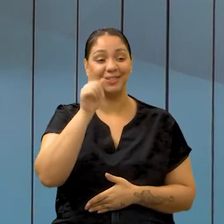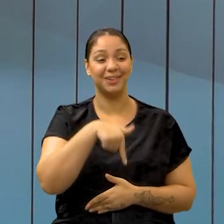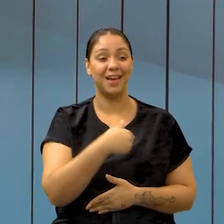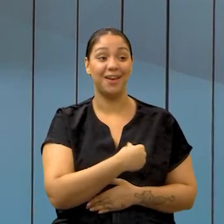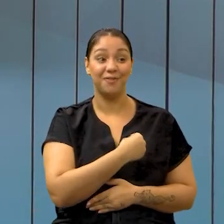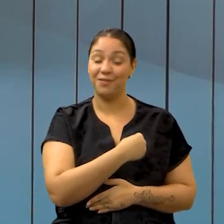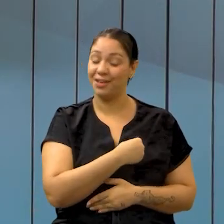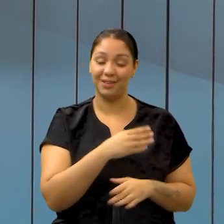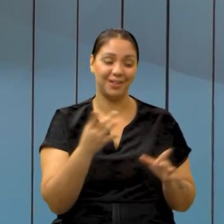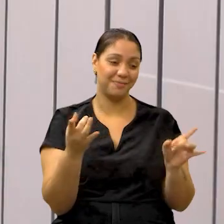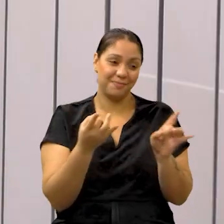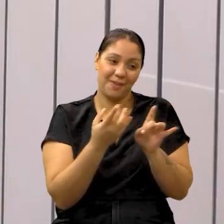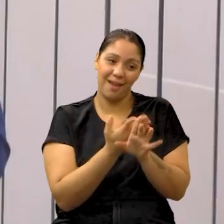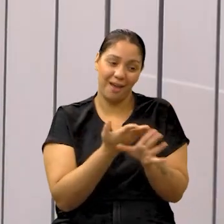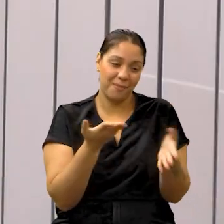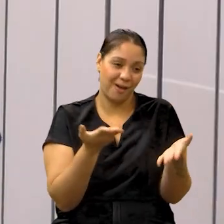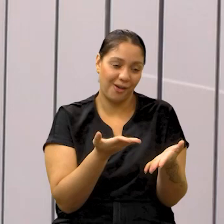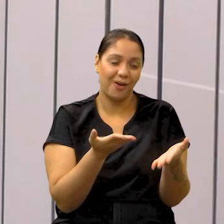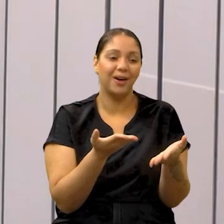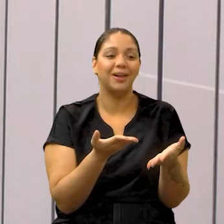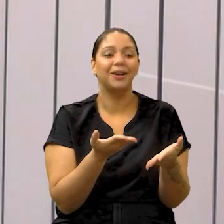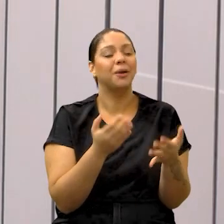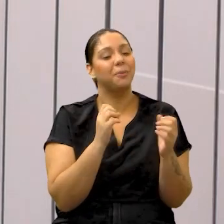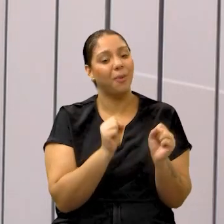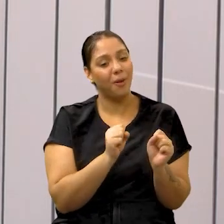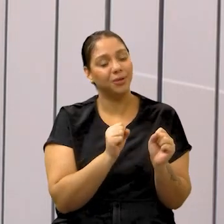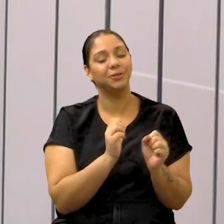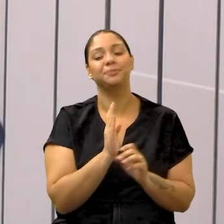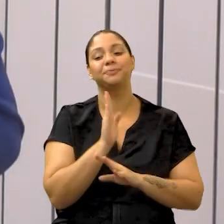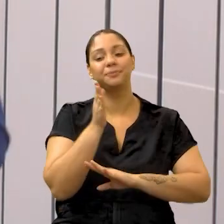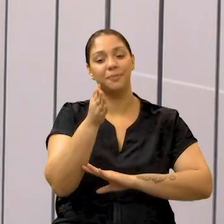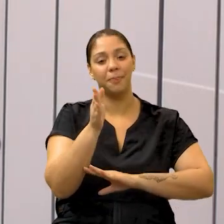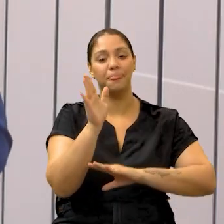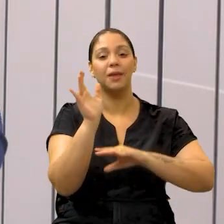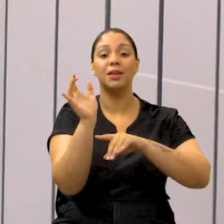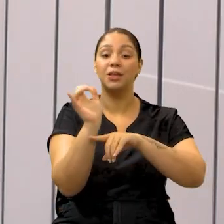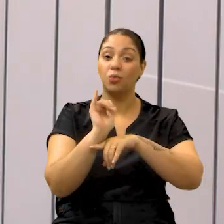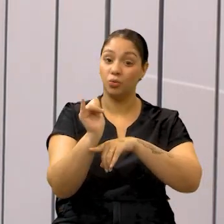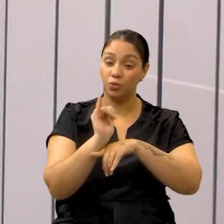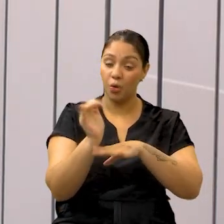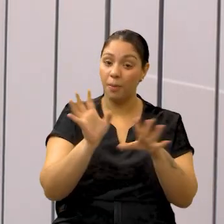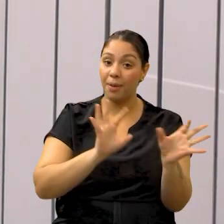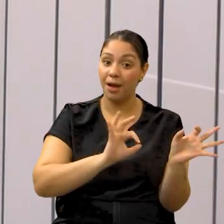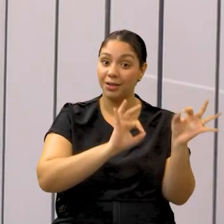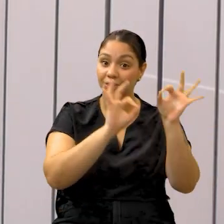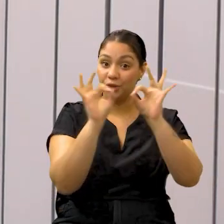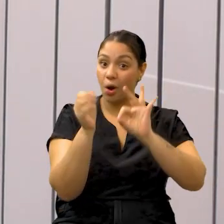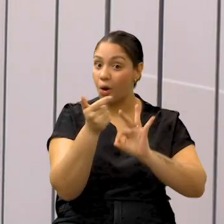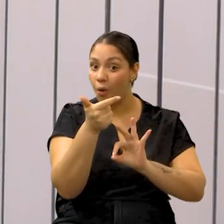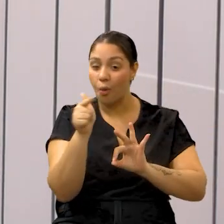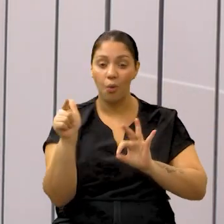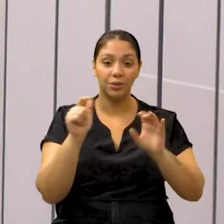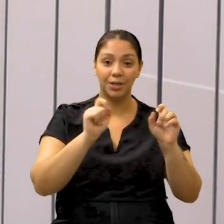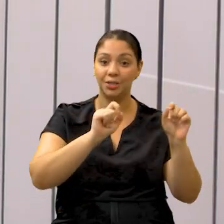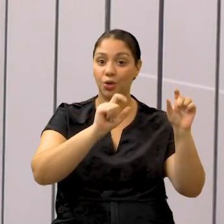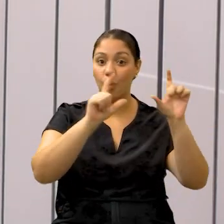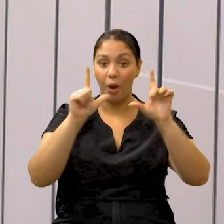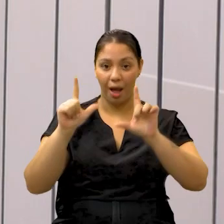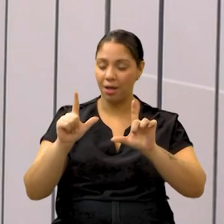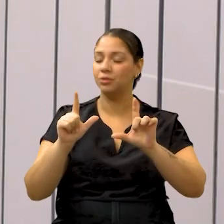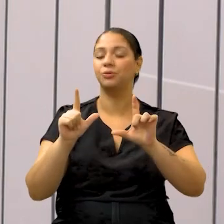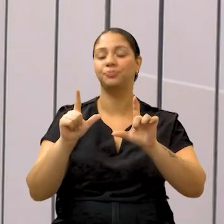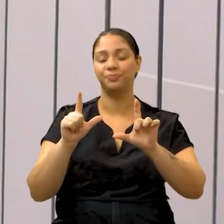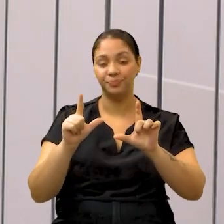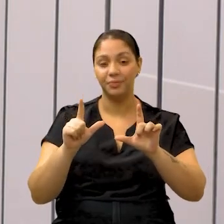Vida encerra hoje por aqui. Convido vocês a visitarem o YouTube da TV Câmara Campinas, assistir às outras